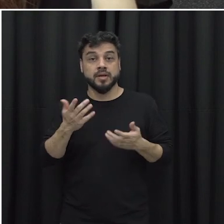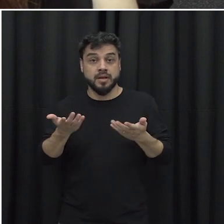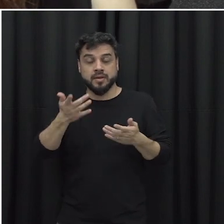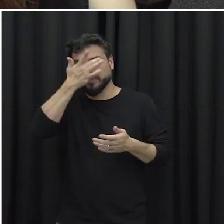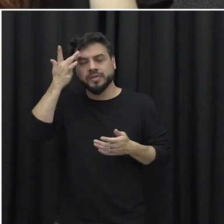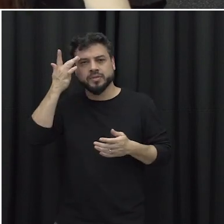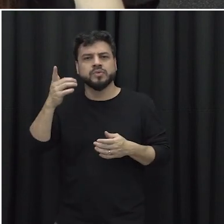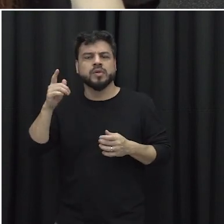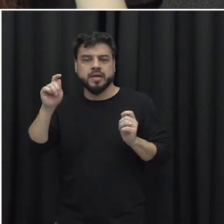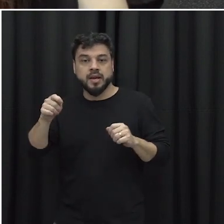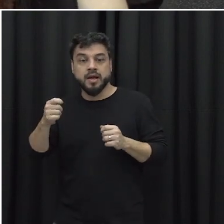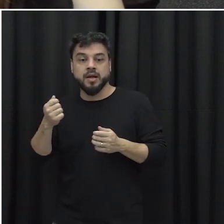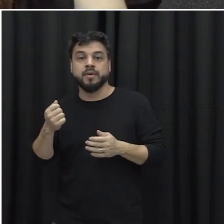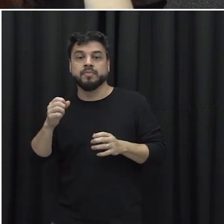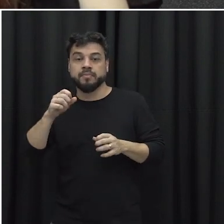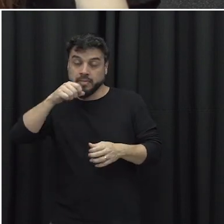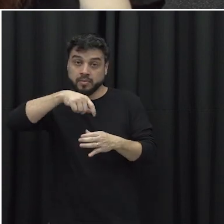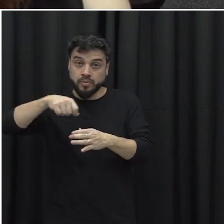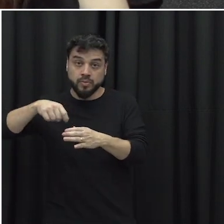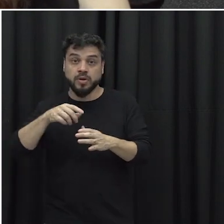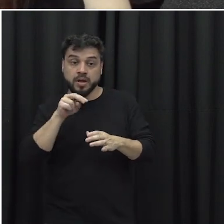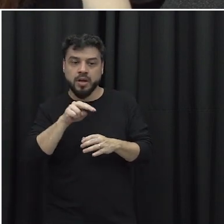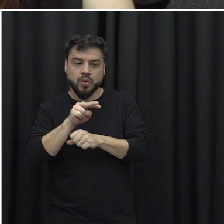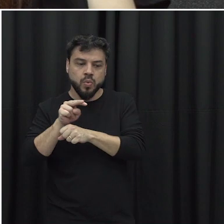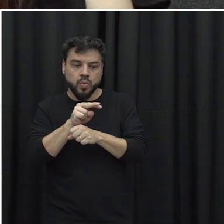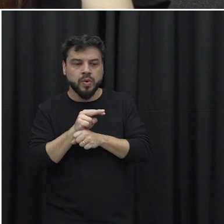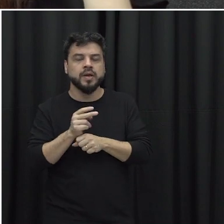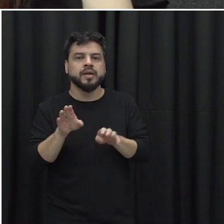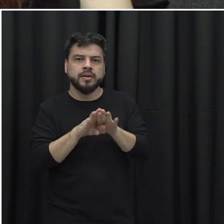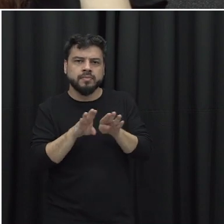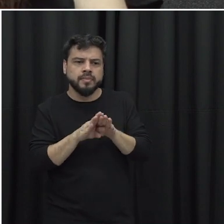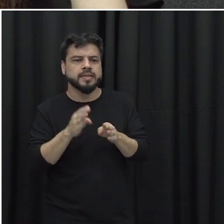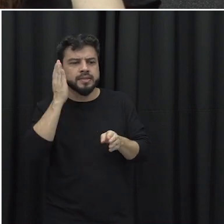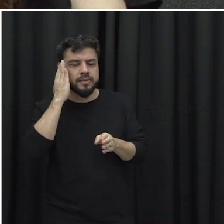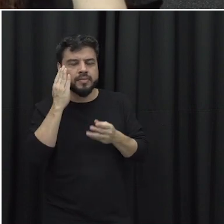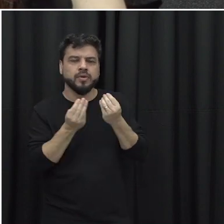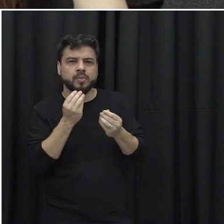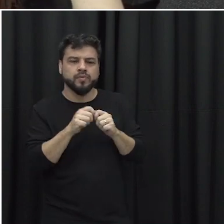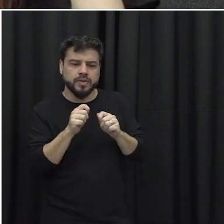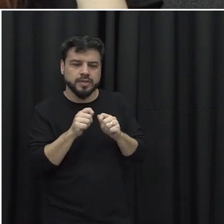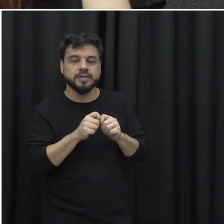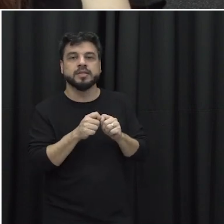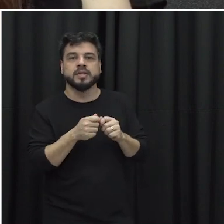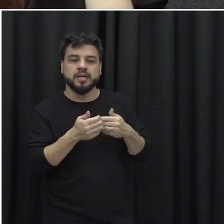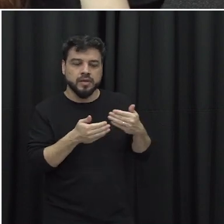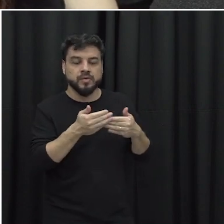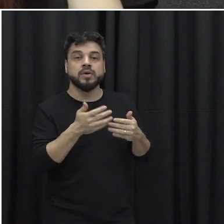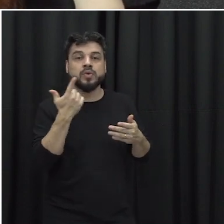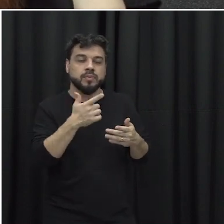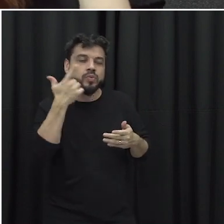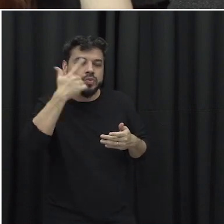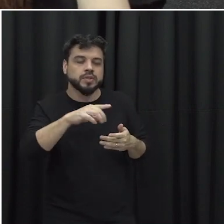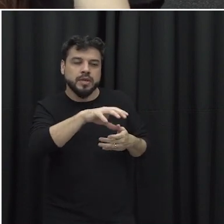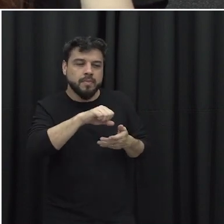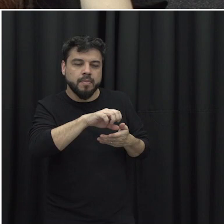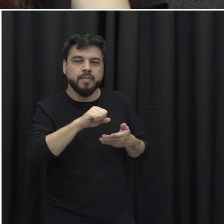para ela mesma fazer o controle do cultivo da planta e auxiliar na parte de extração do óleo depois, né, o que facilita muito na questão